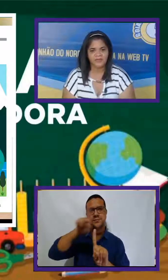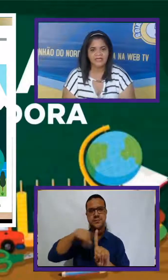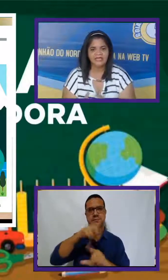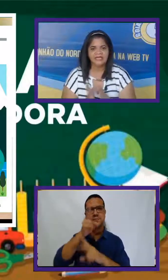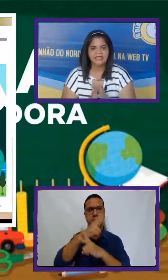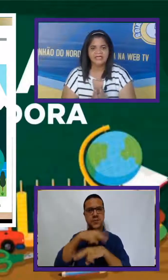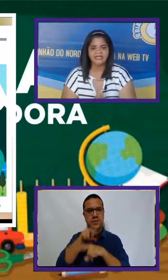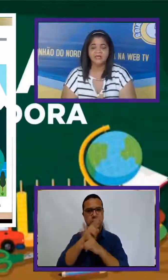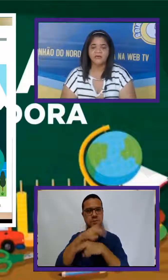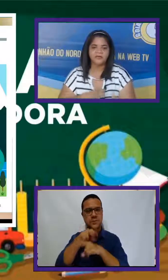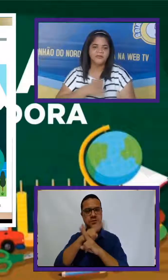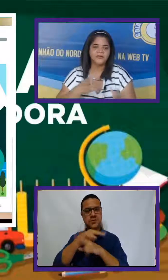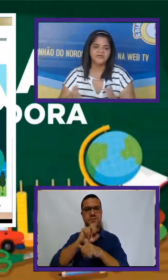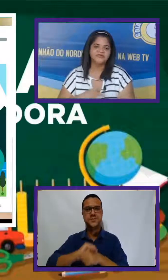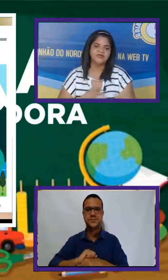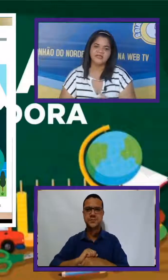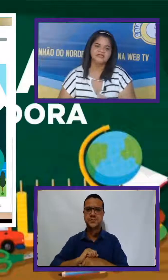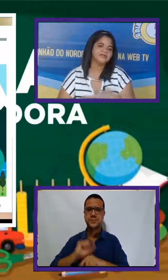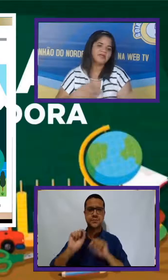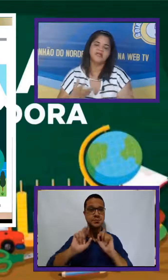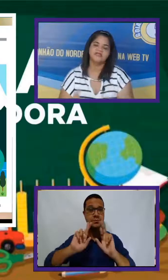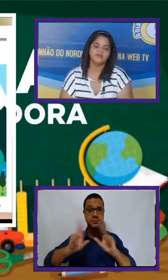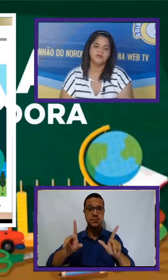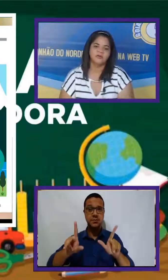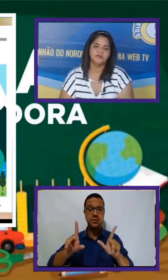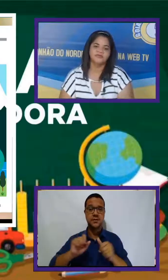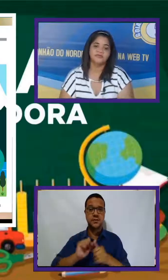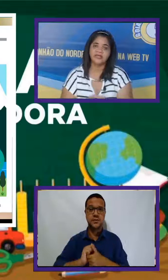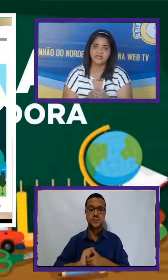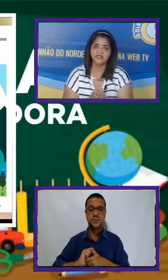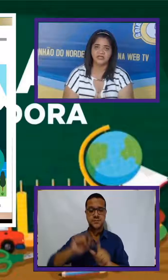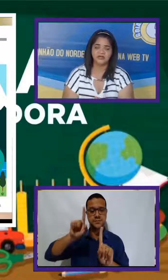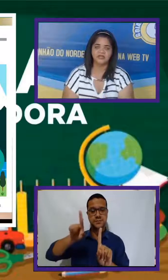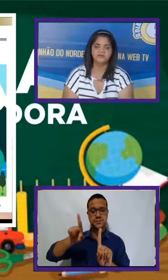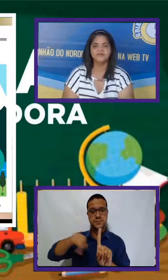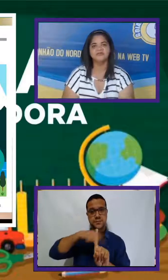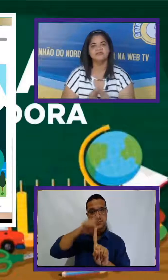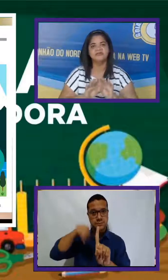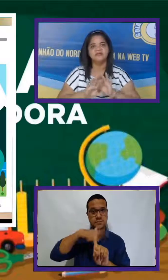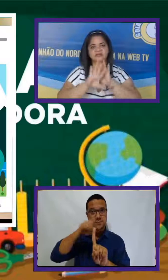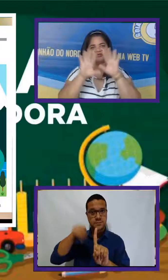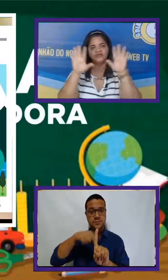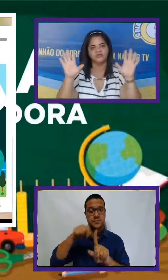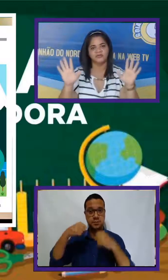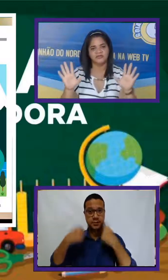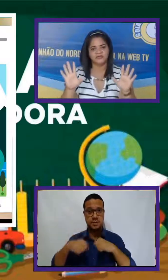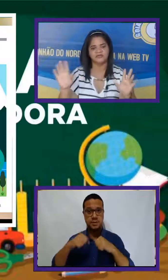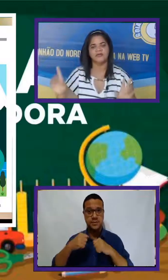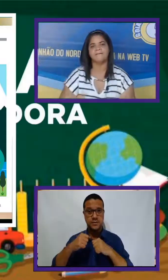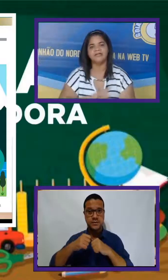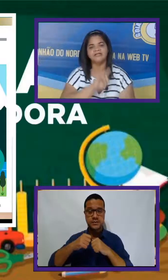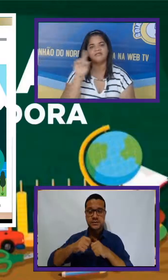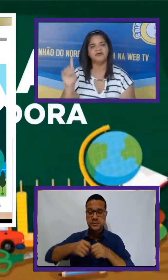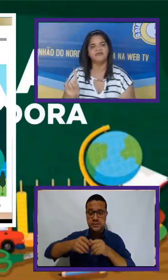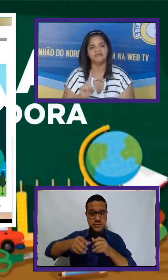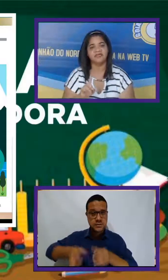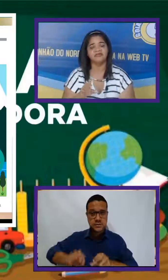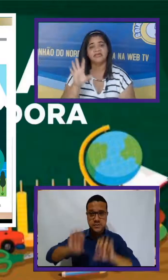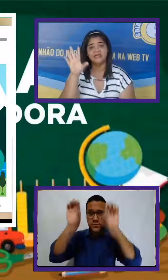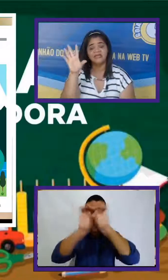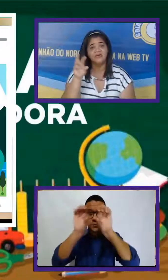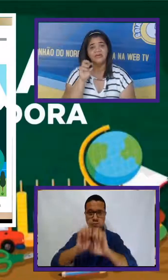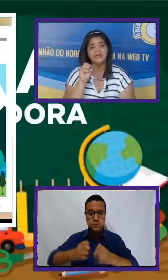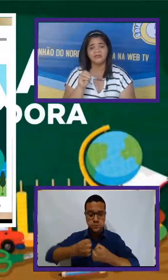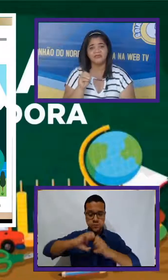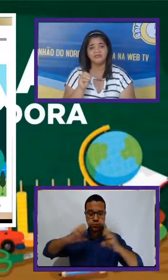é o vento Então E qual a diferença E o que elas tem em comum Na energia eólica Eu preciso de grandes turbinas Para que se